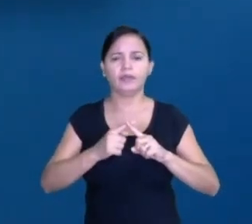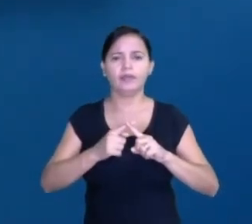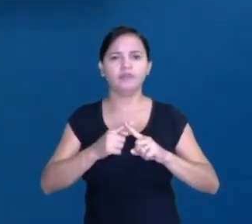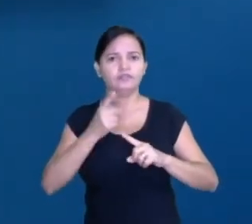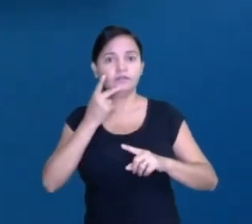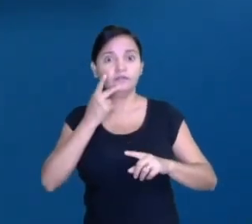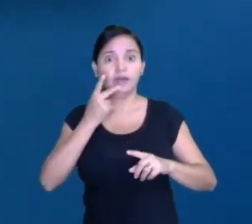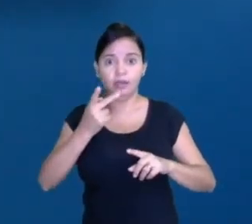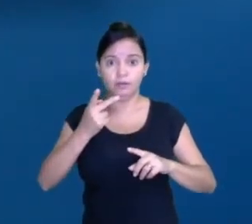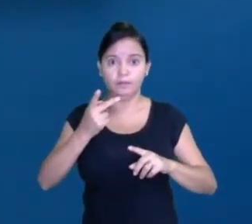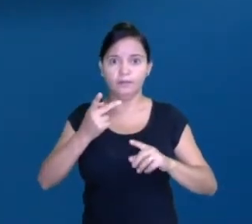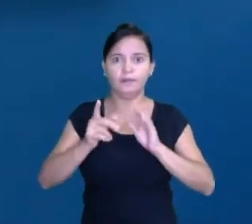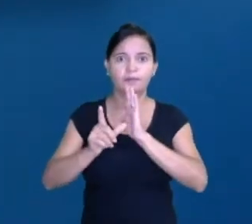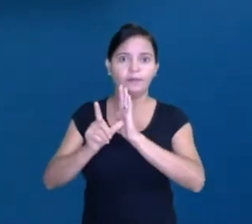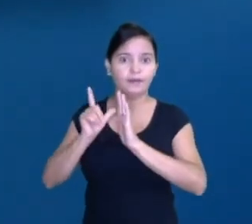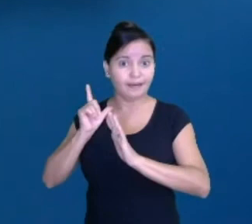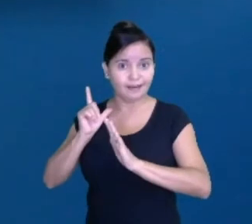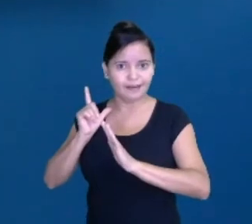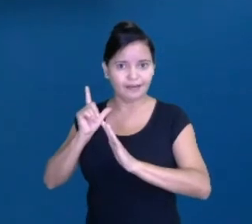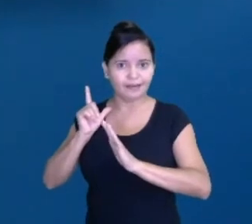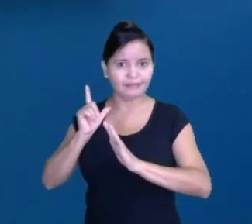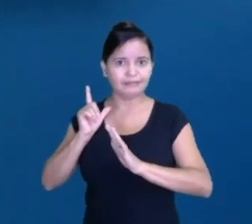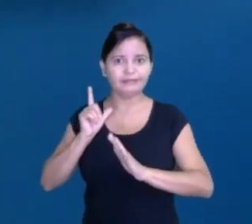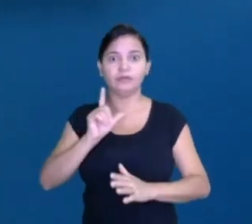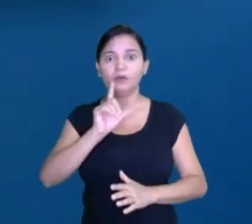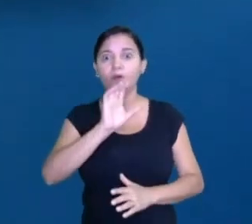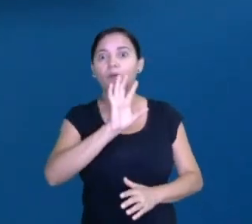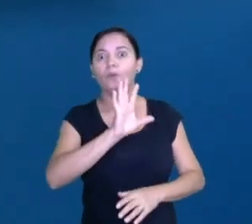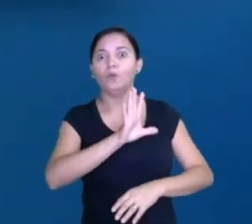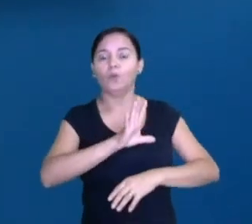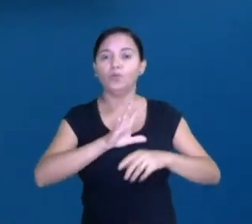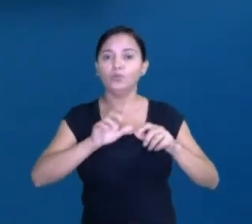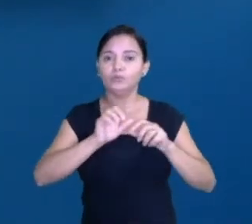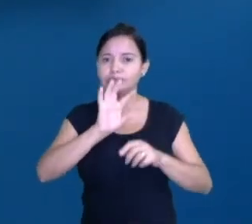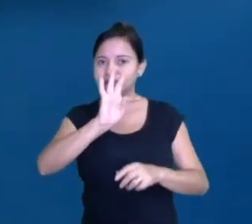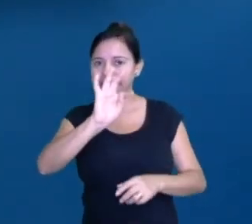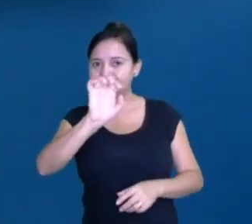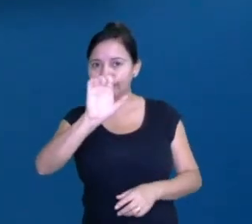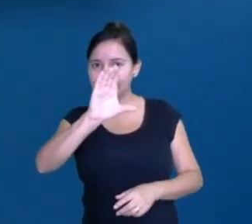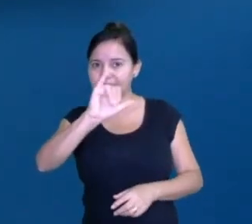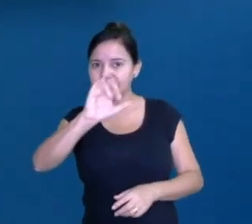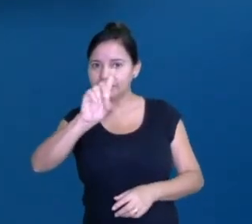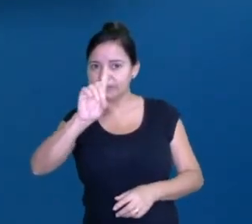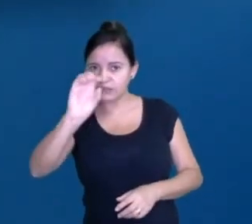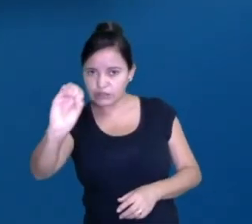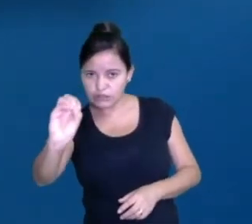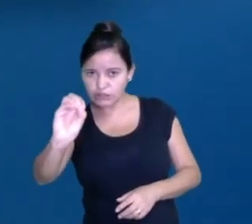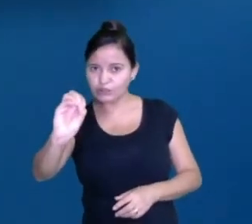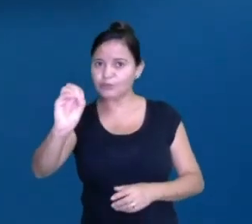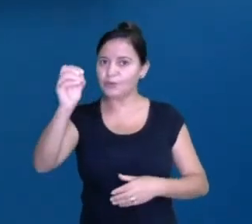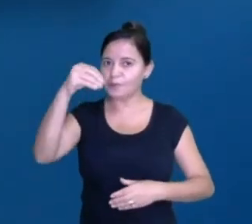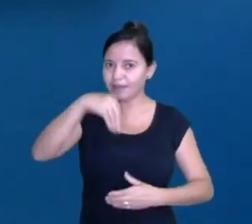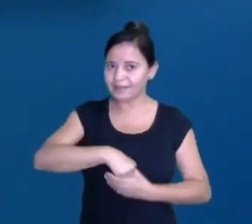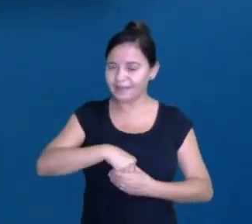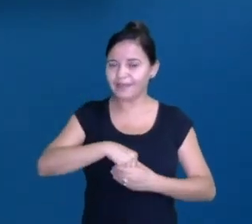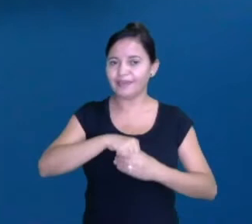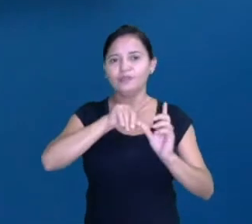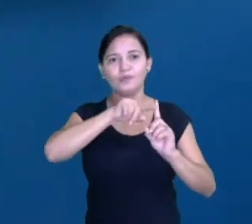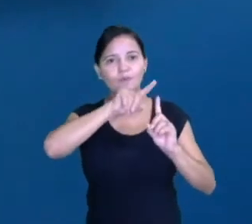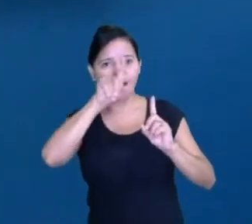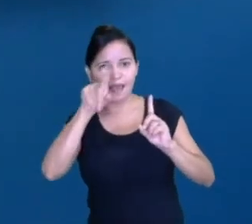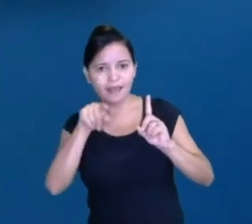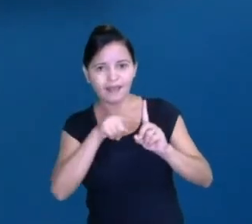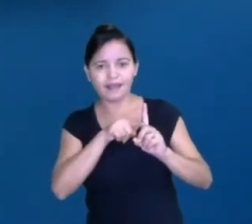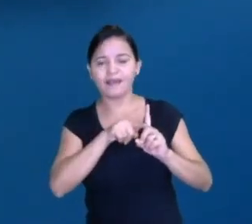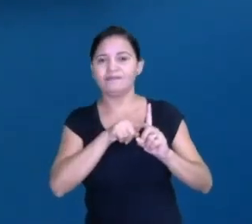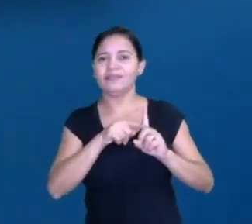a gente já falou anteriormente, que vai ser o tecido que teria a função de abrigar o futuro bebezinho, tá? Onde